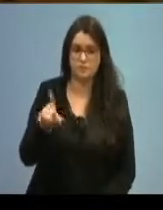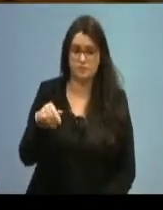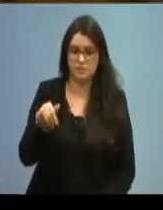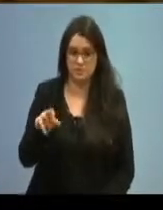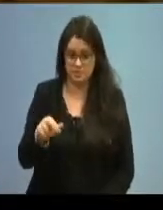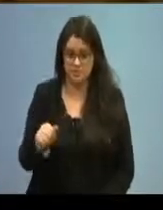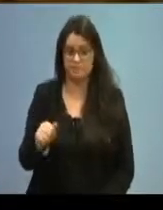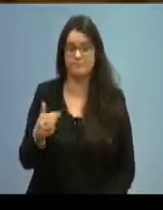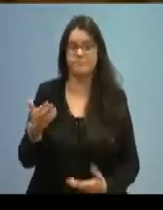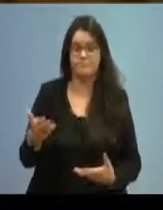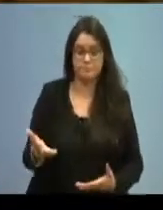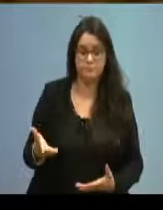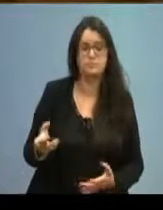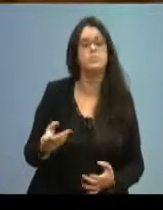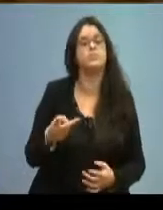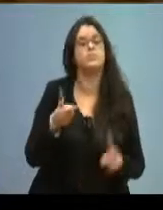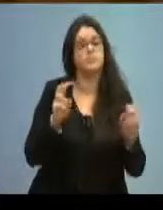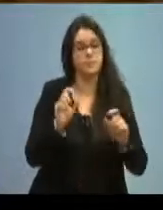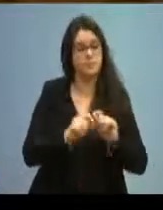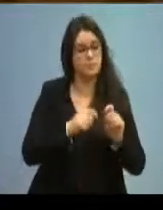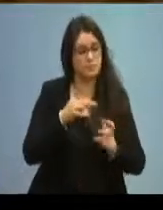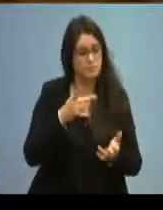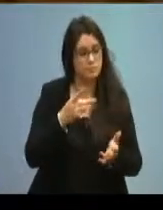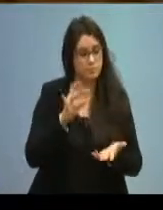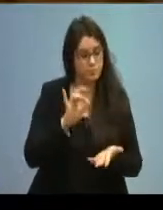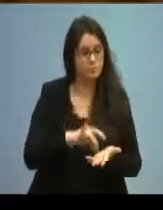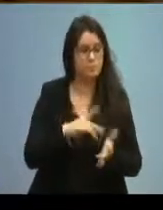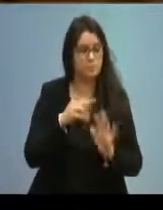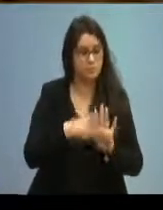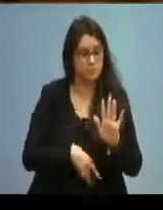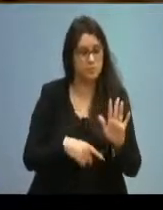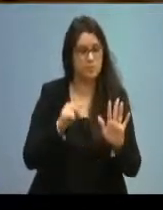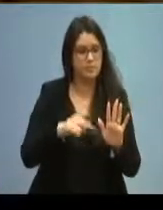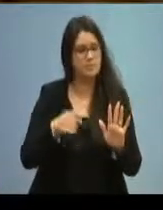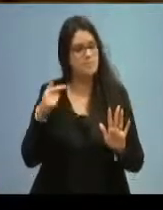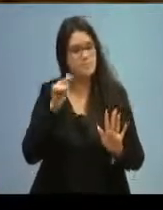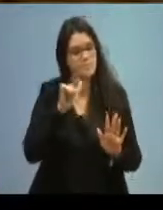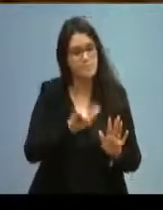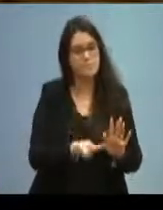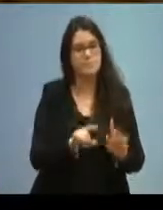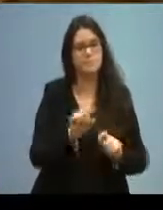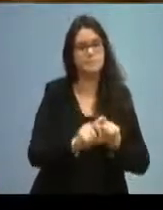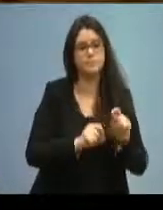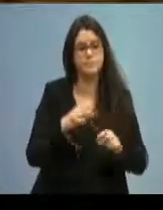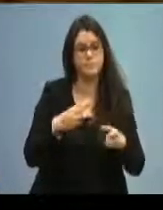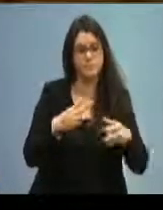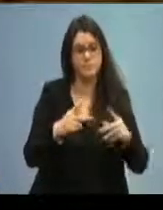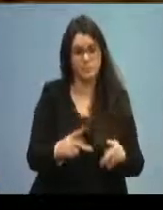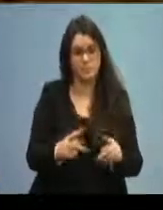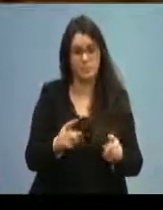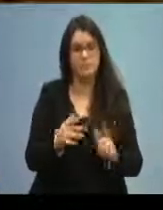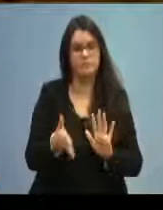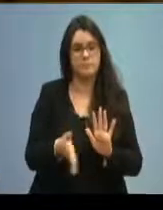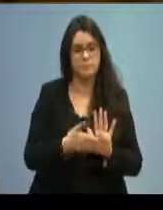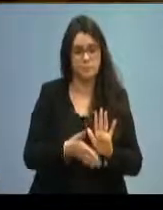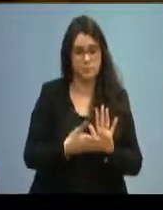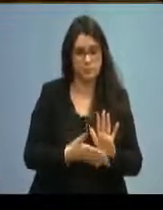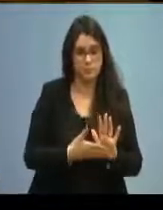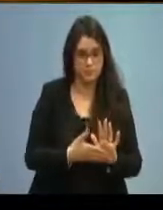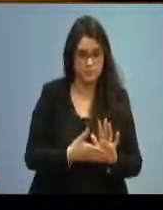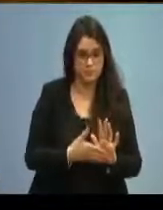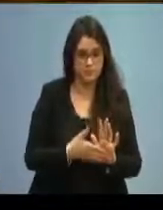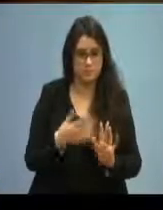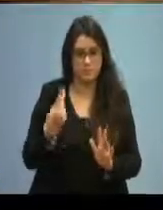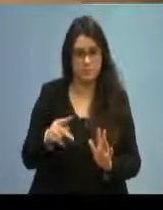do projeto, de fato, o projeto ele consegue garantir aquilo que o Ministério Público propõe para a